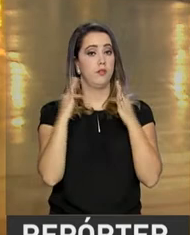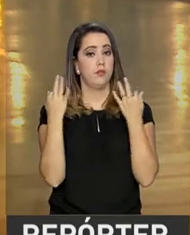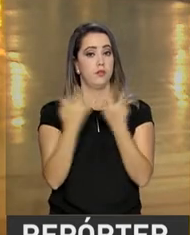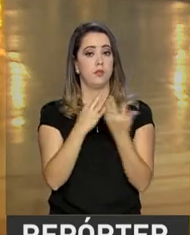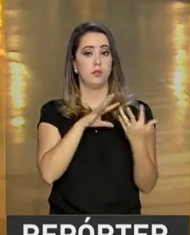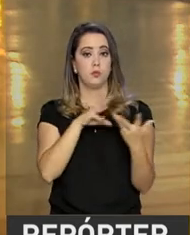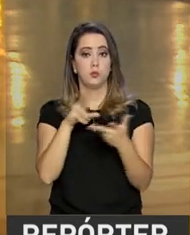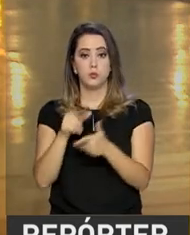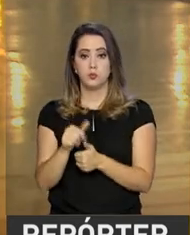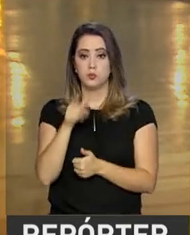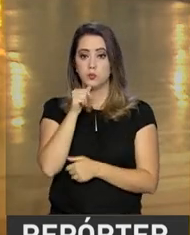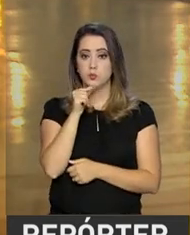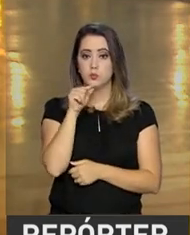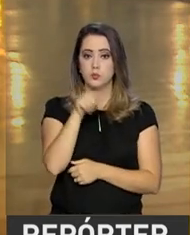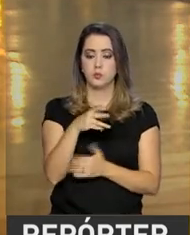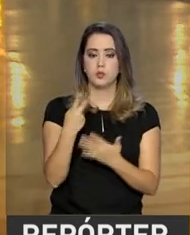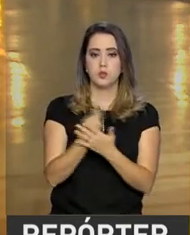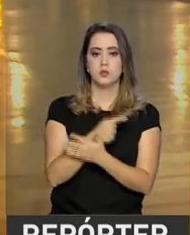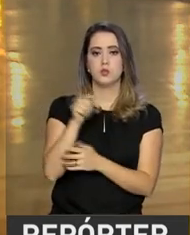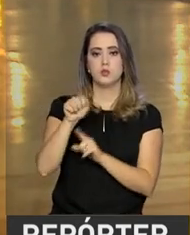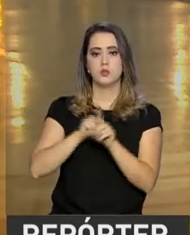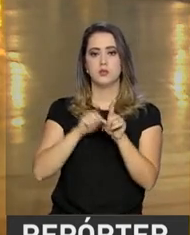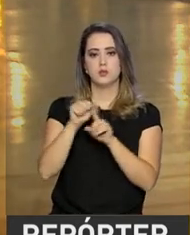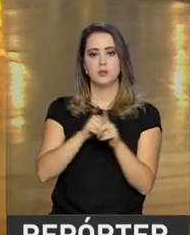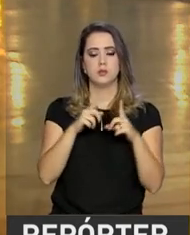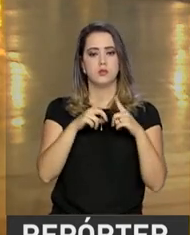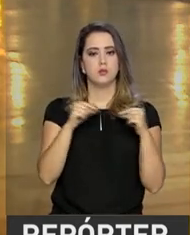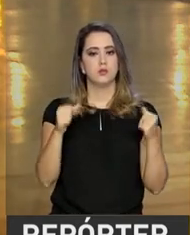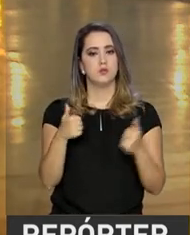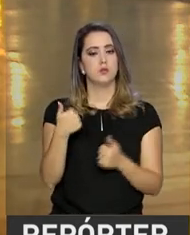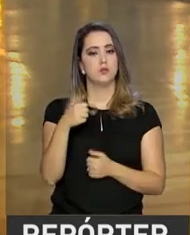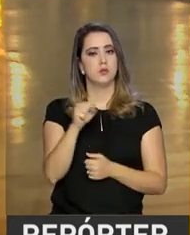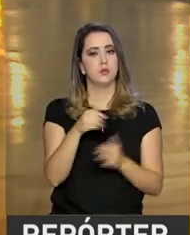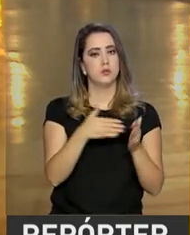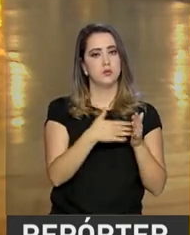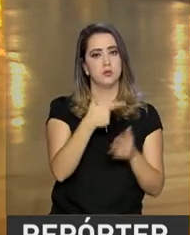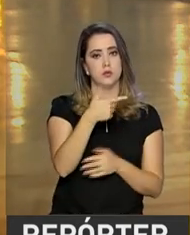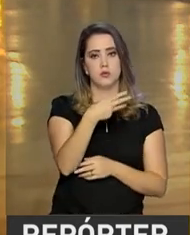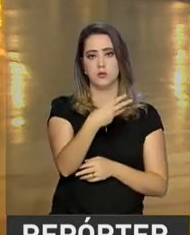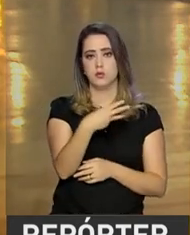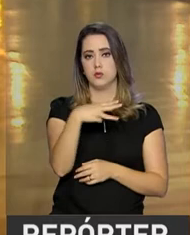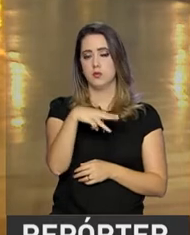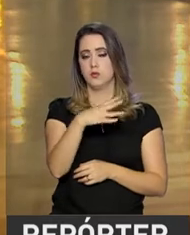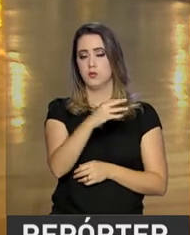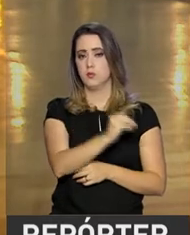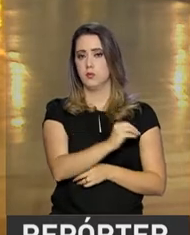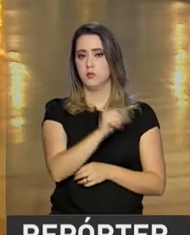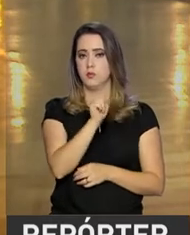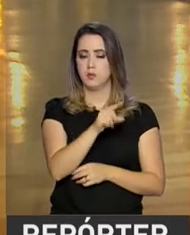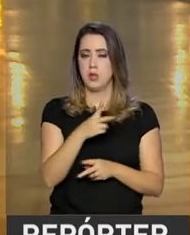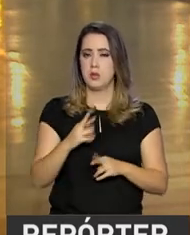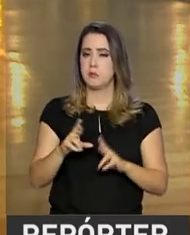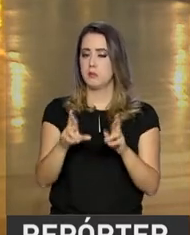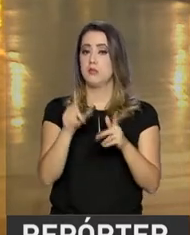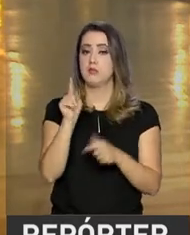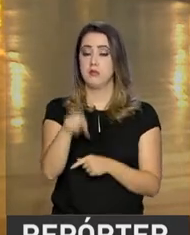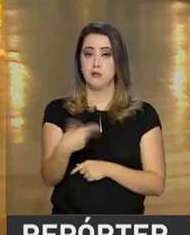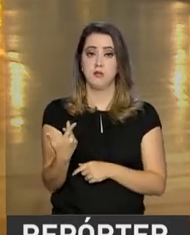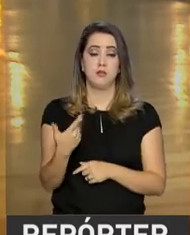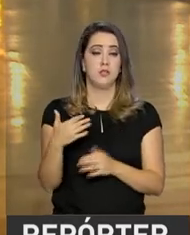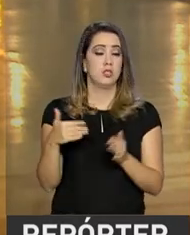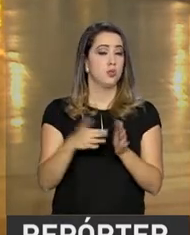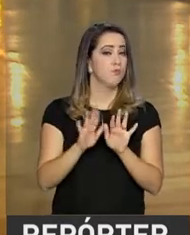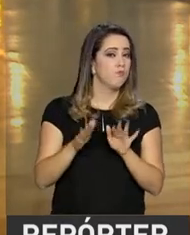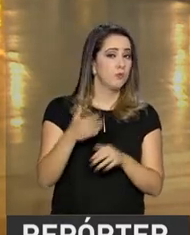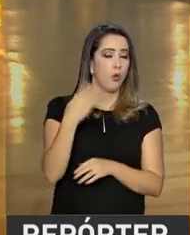da Água, que ocorre neste mês aqui em Brasília, entre os dias 18 e 23 de março. A expectativa é que pelo